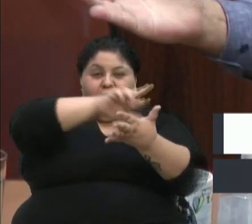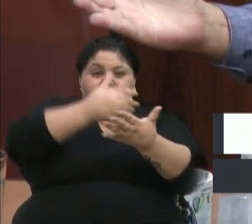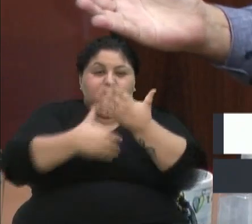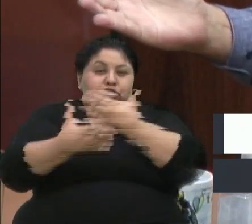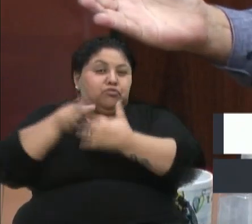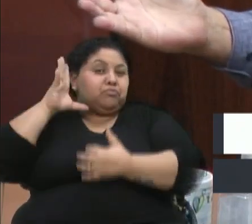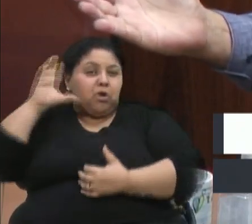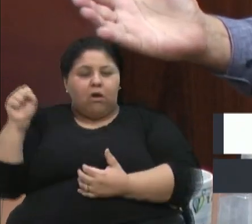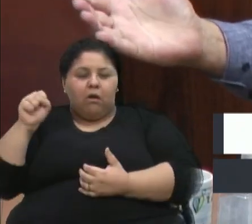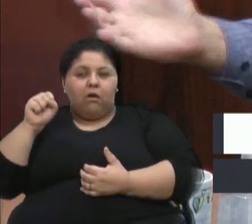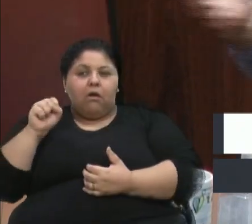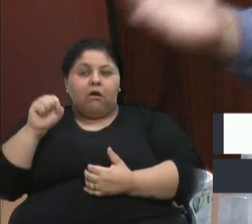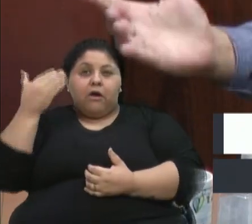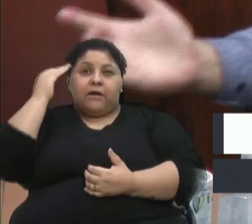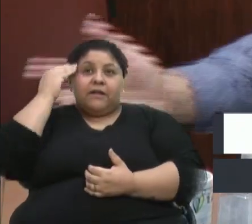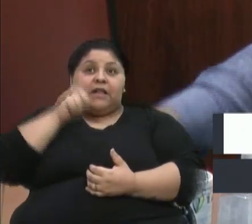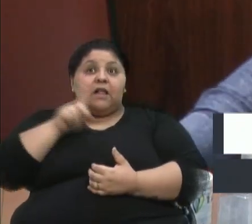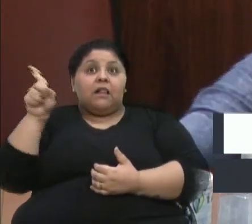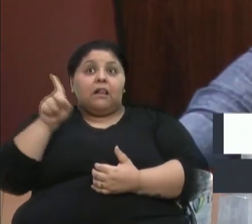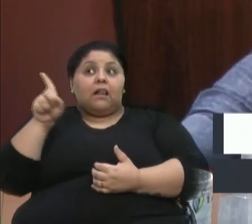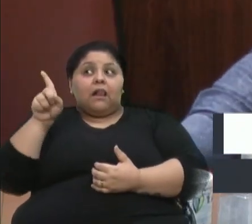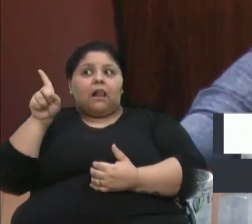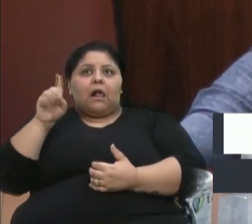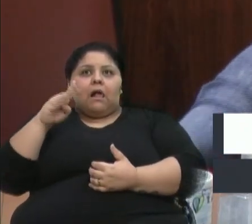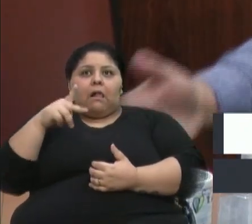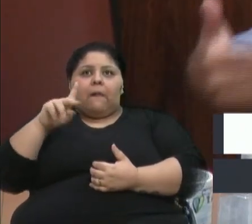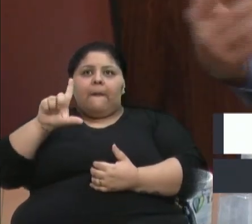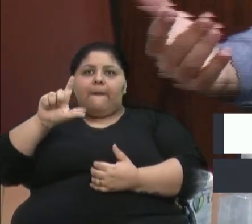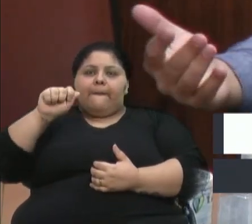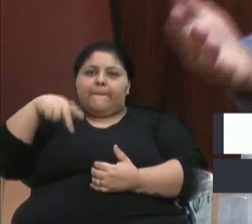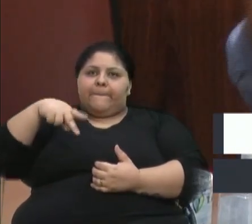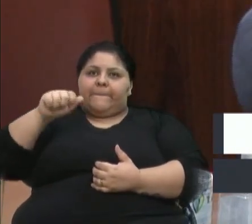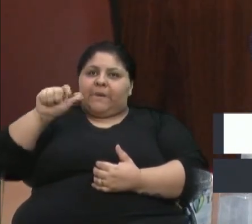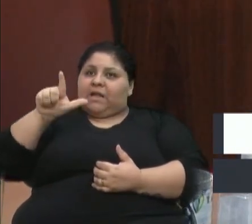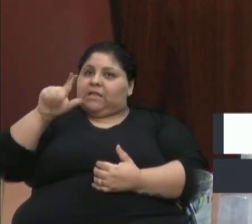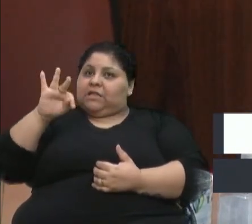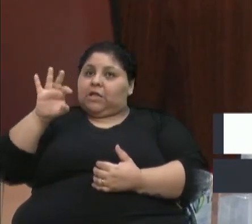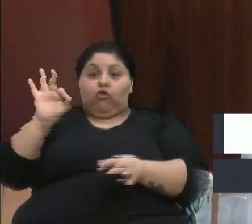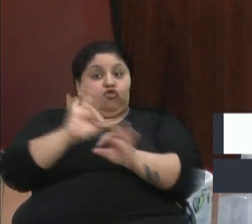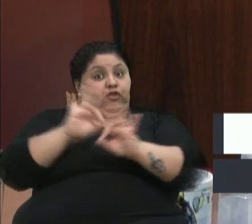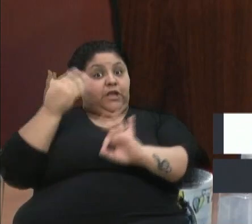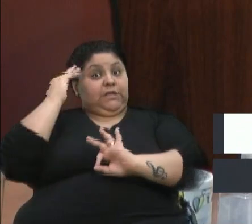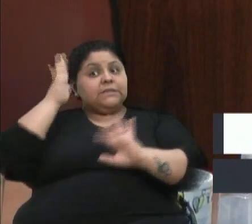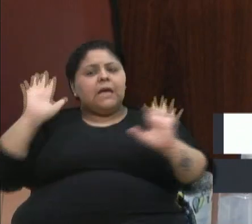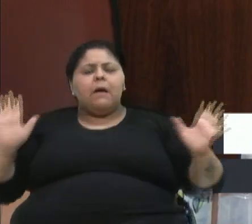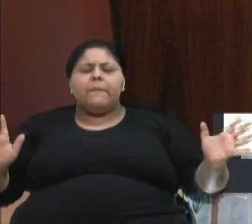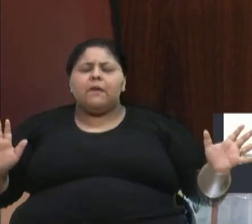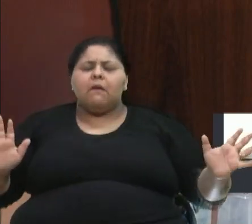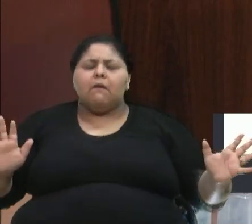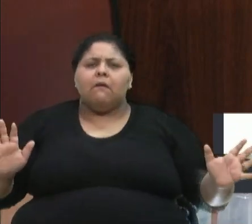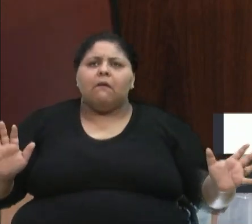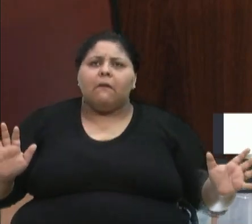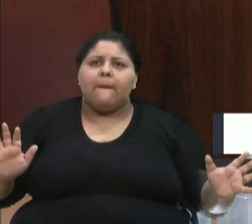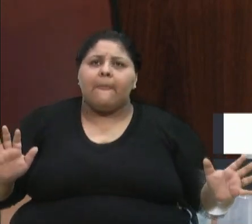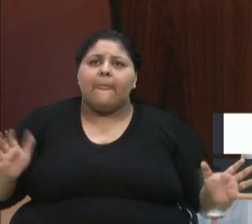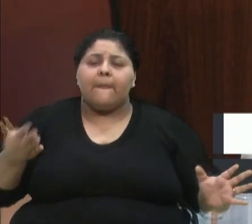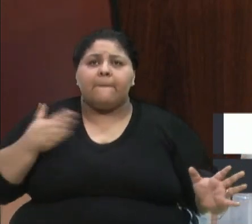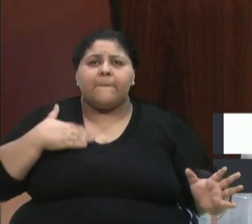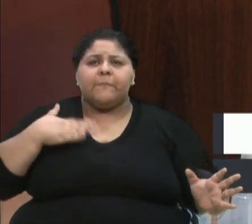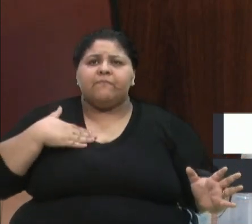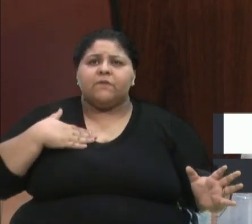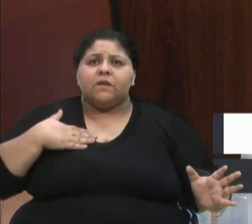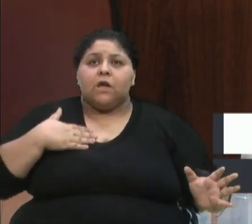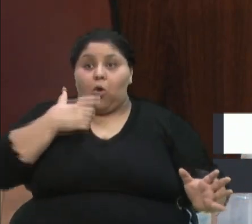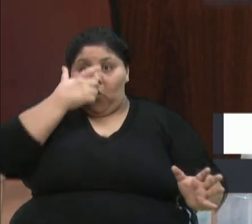eu saiba lá no Planalto, ninguém está sabendo. Daí nós vamos começar... Eu espero que o governo emita aqui